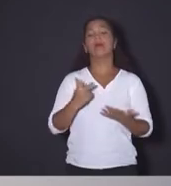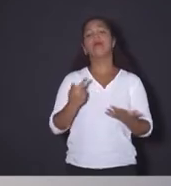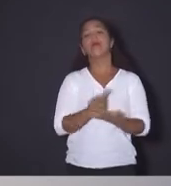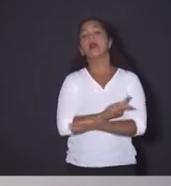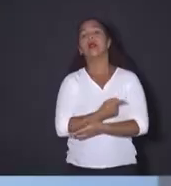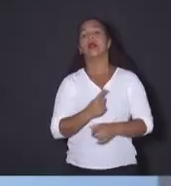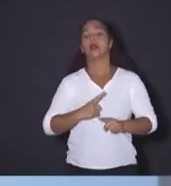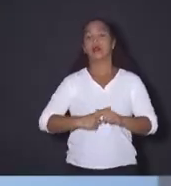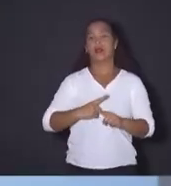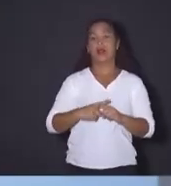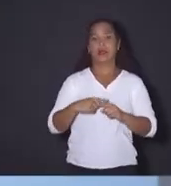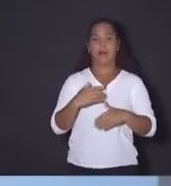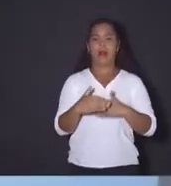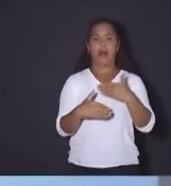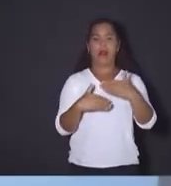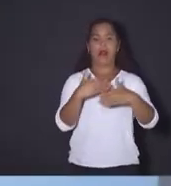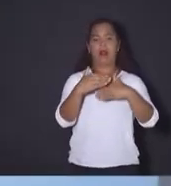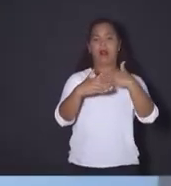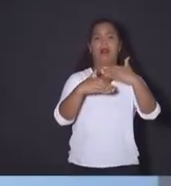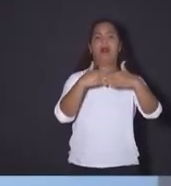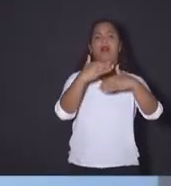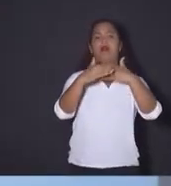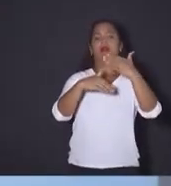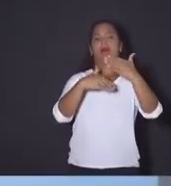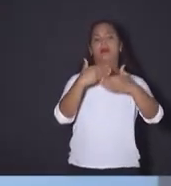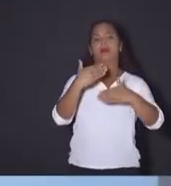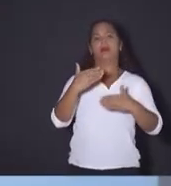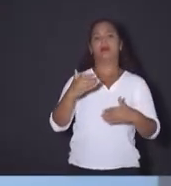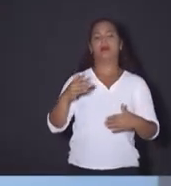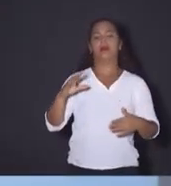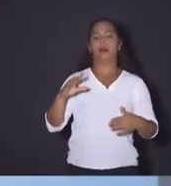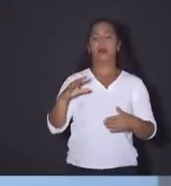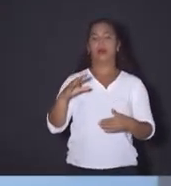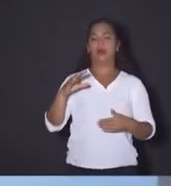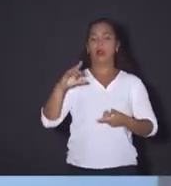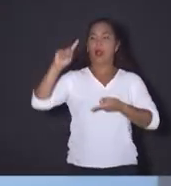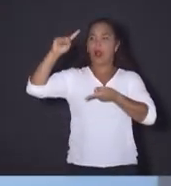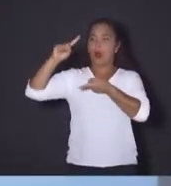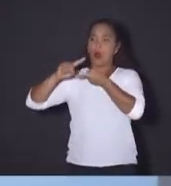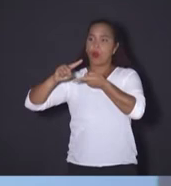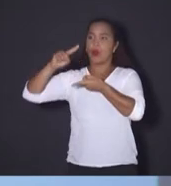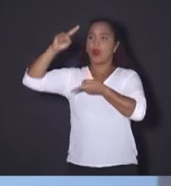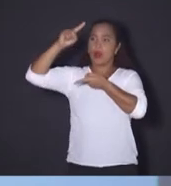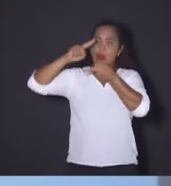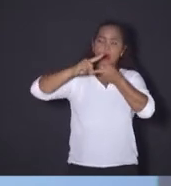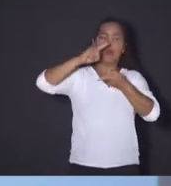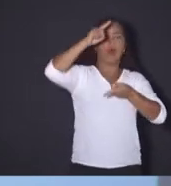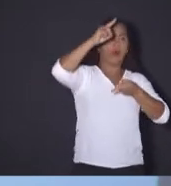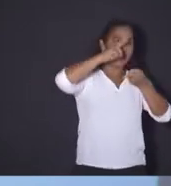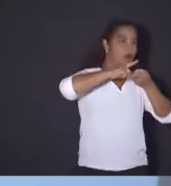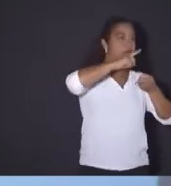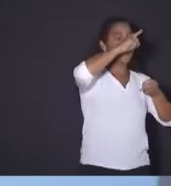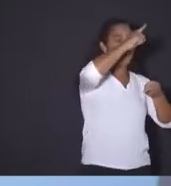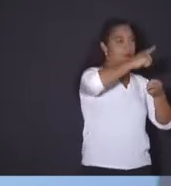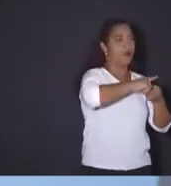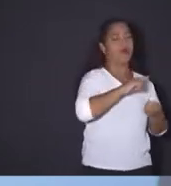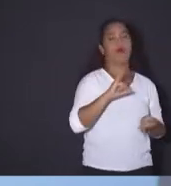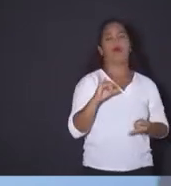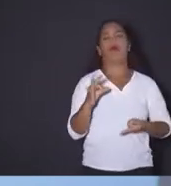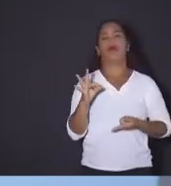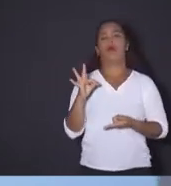acentuando a biologia ização da vida a gente reduz tudo da vida a características orgânicas físicas e